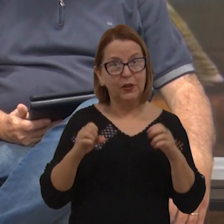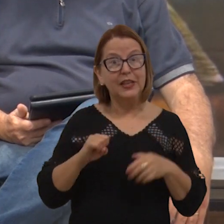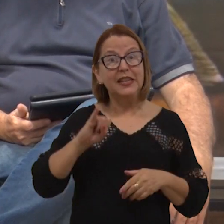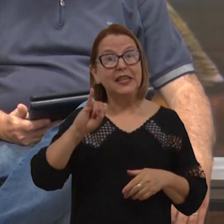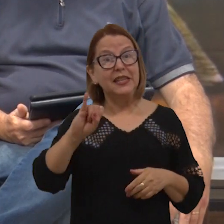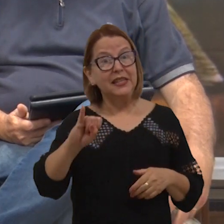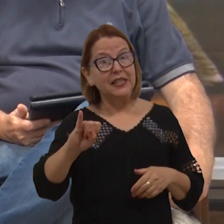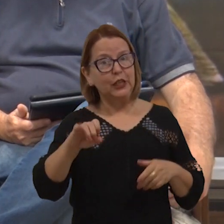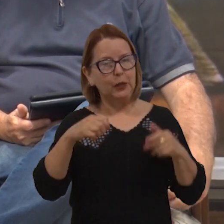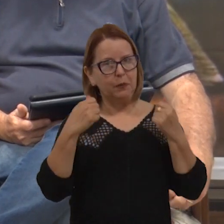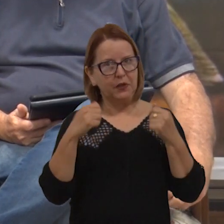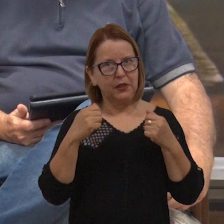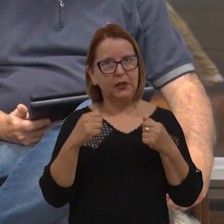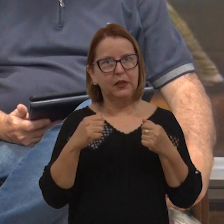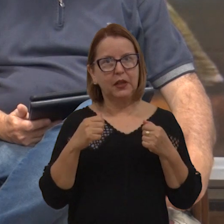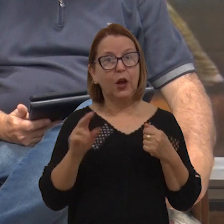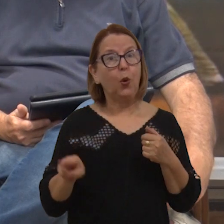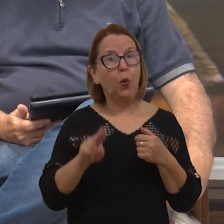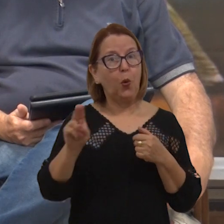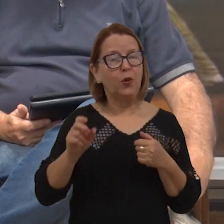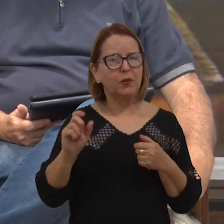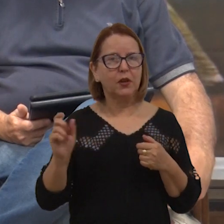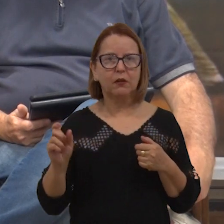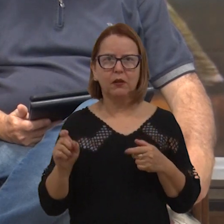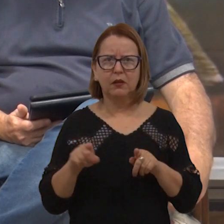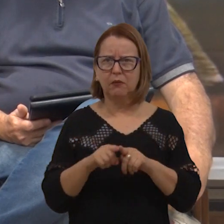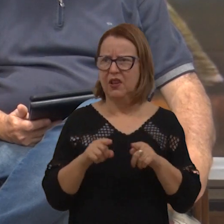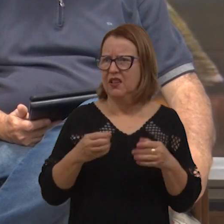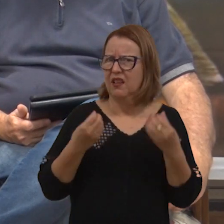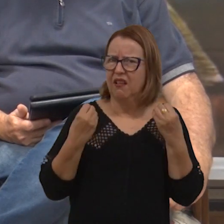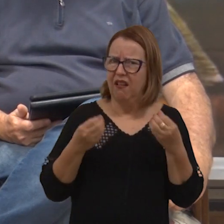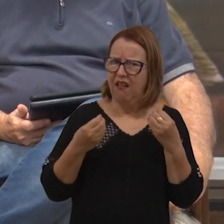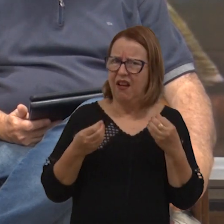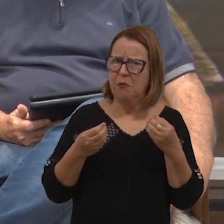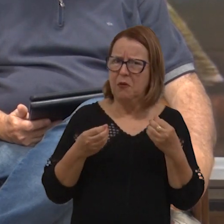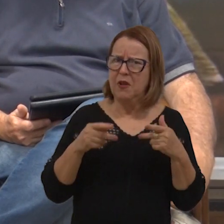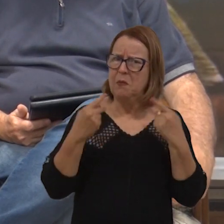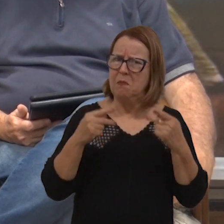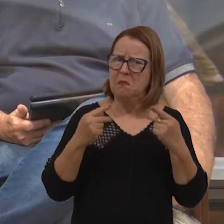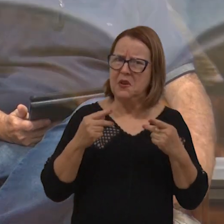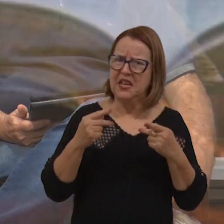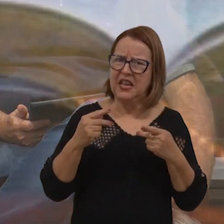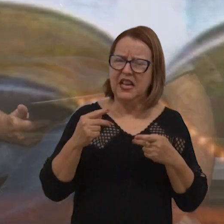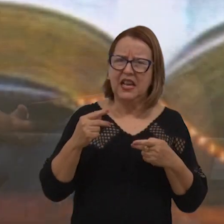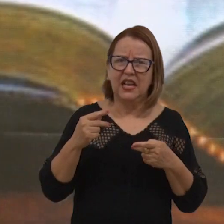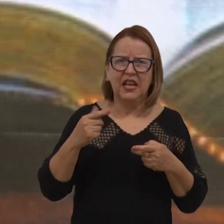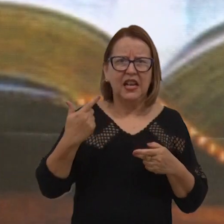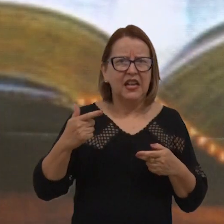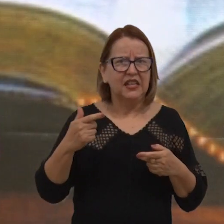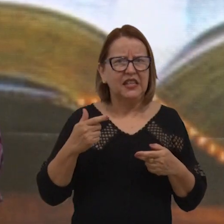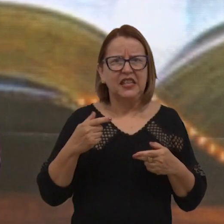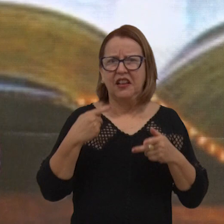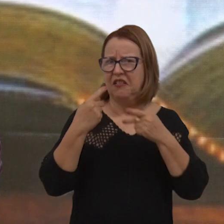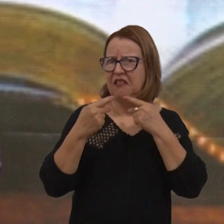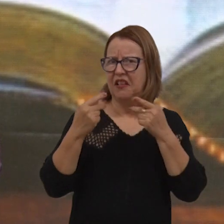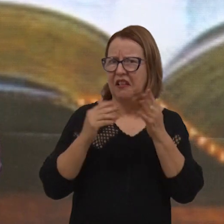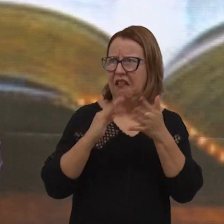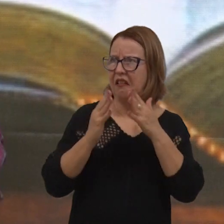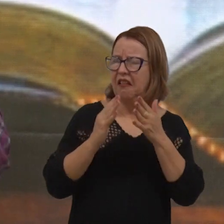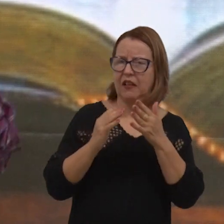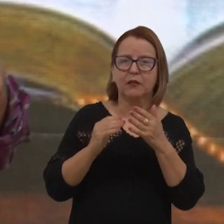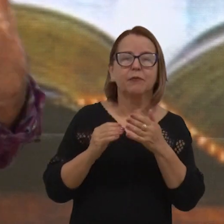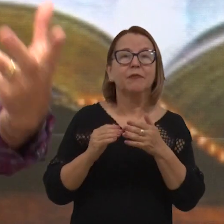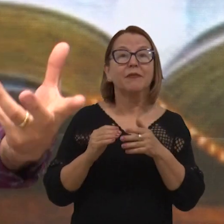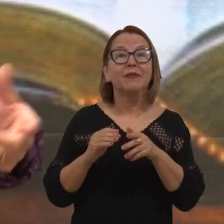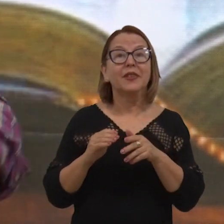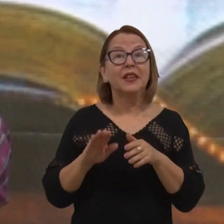pregar o evangelho sem abrir a boca? E ali eu fui descobrir que às vezes você prega o evangelho com a sua conduta, sim,